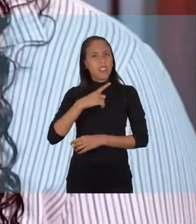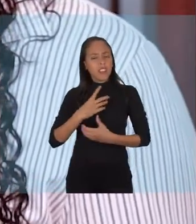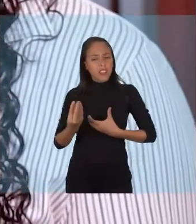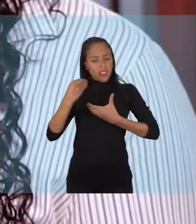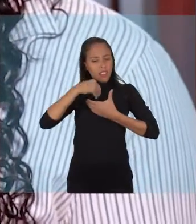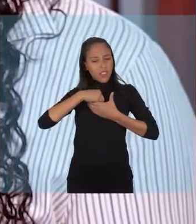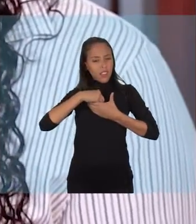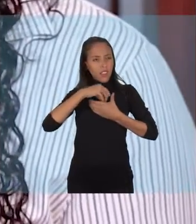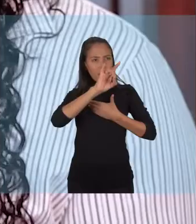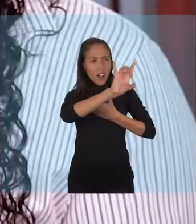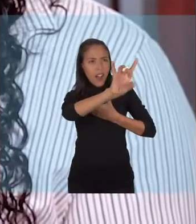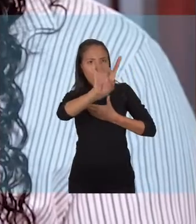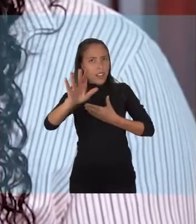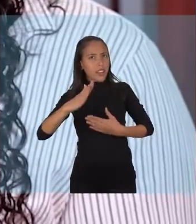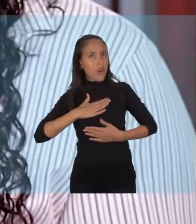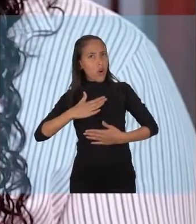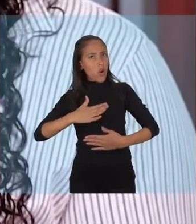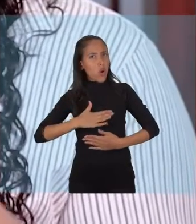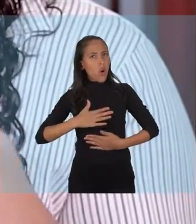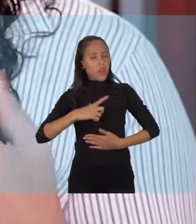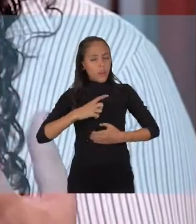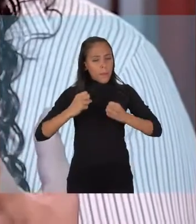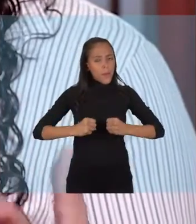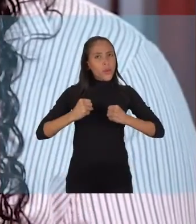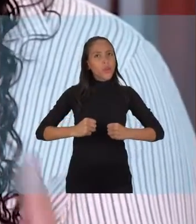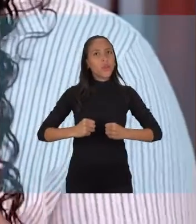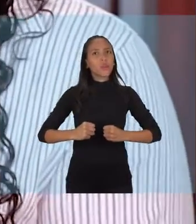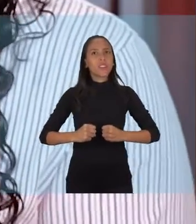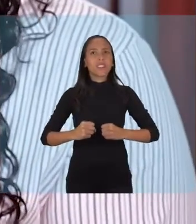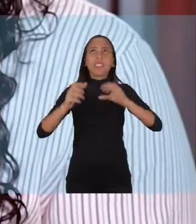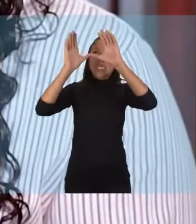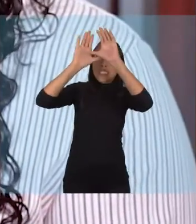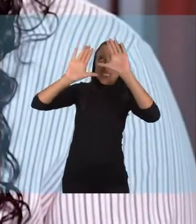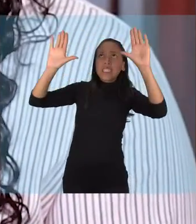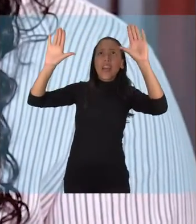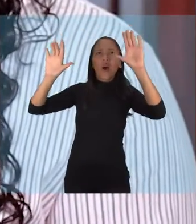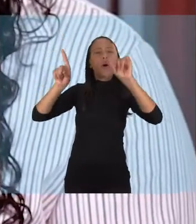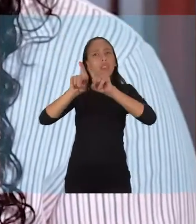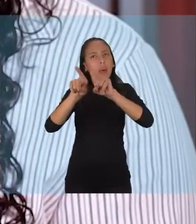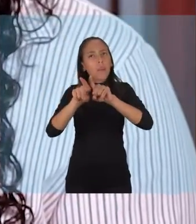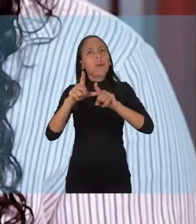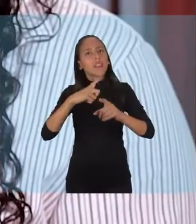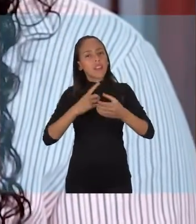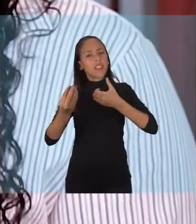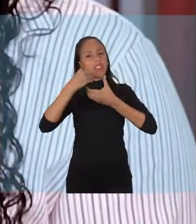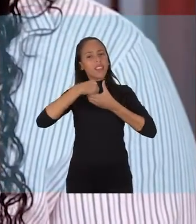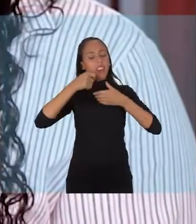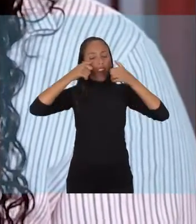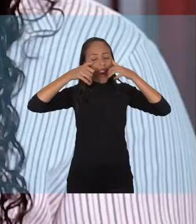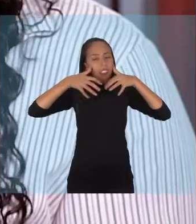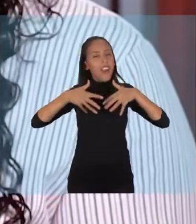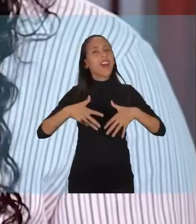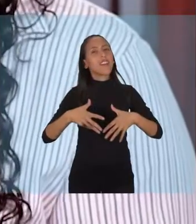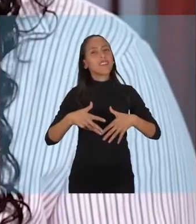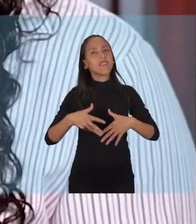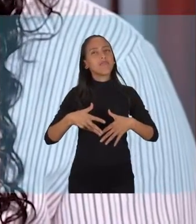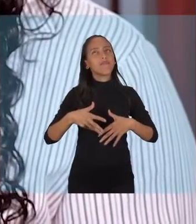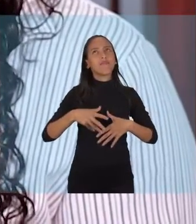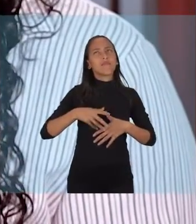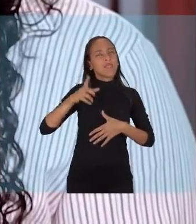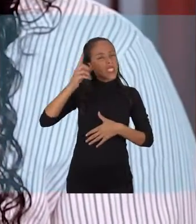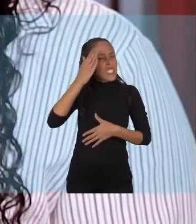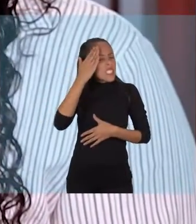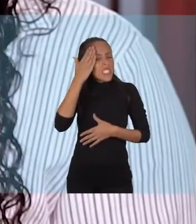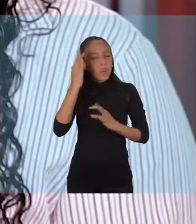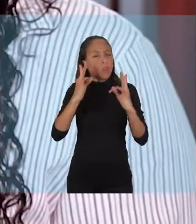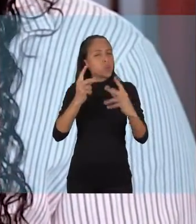de maneira poderosa, habita o mais alto dos céus, mas também habita as nossas lágrimas e sabe tudo aquilo que a gente